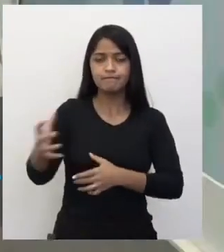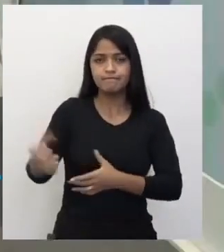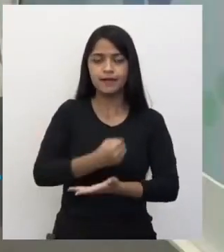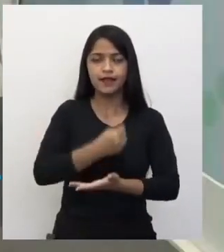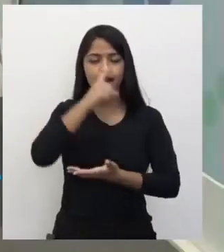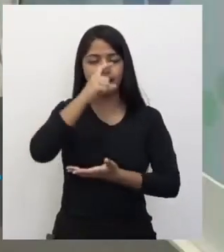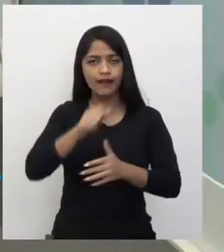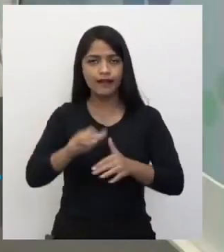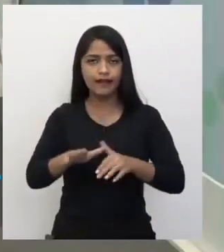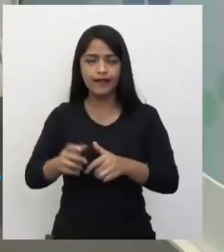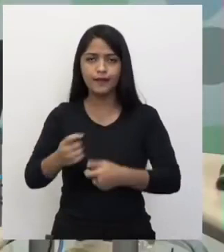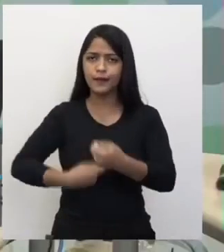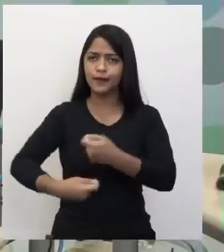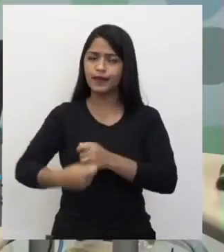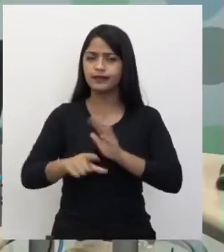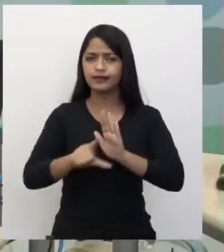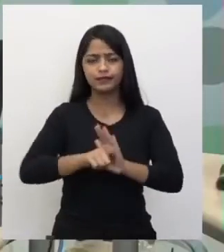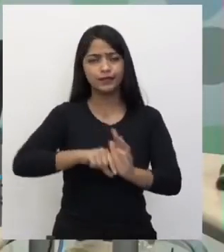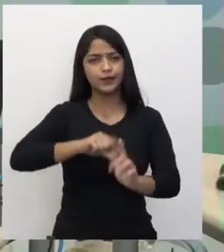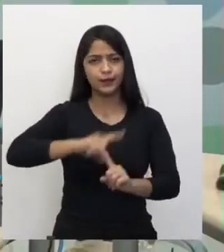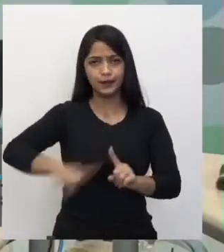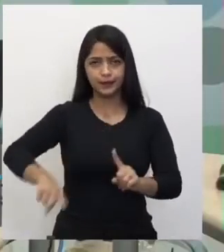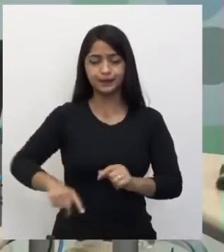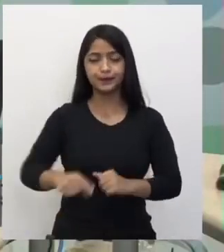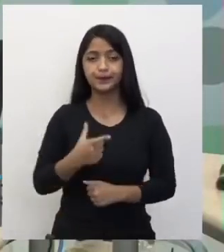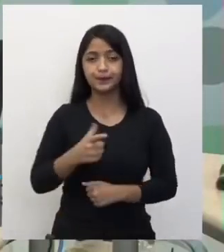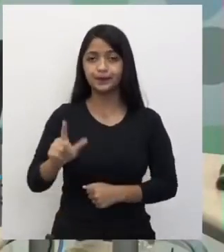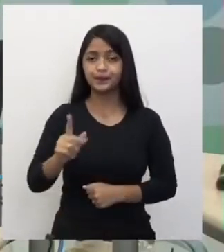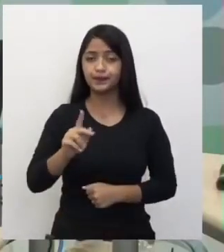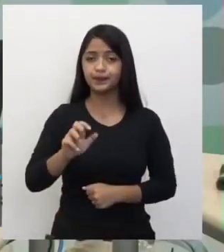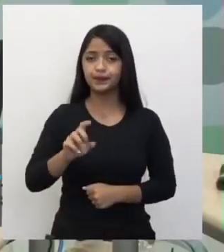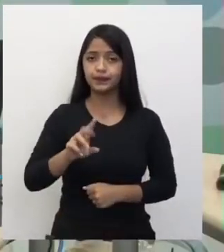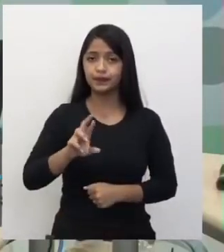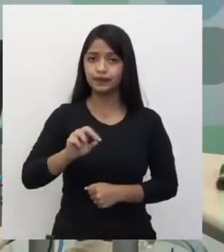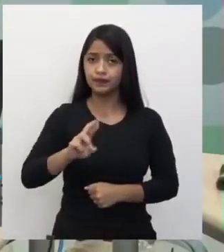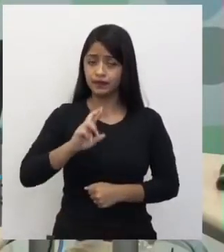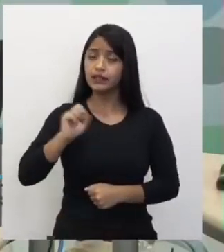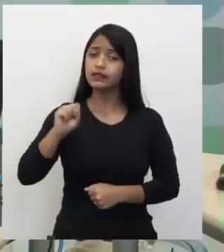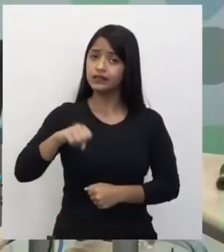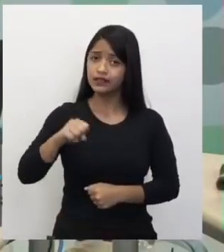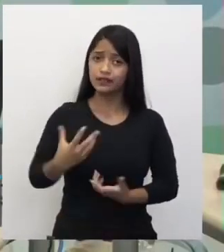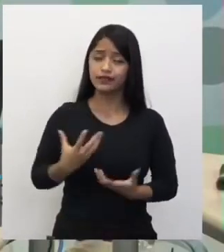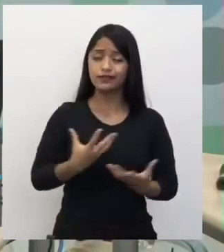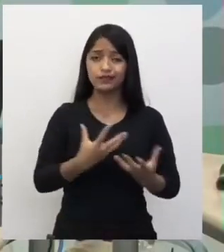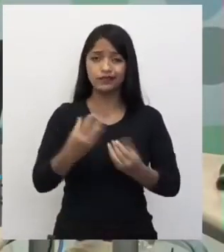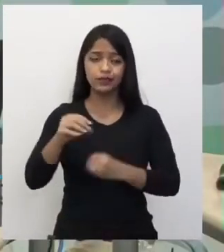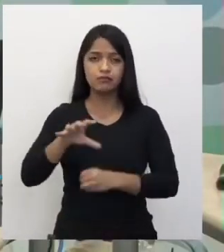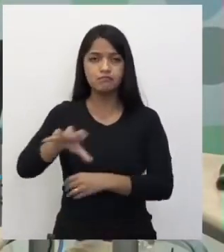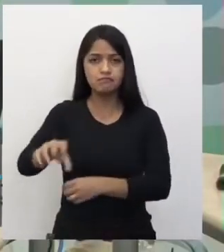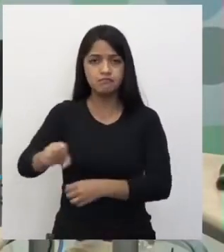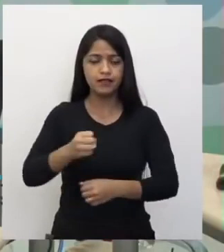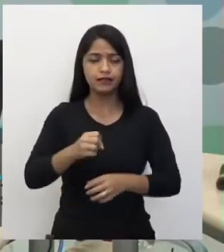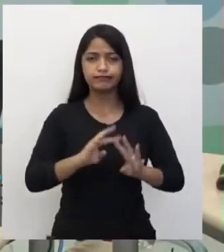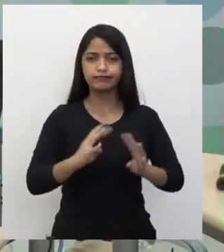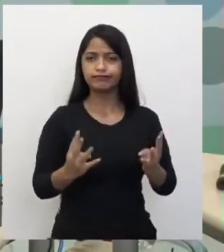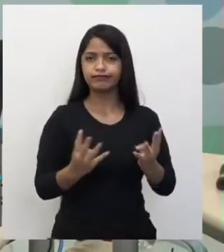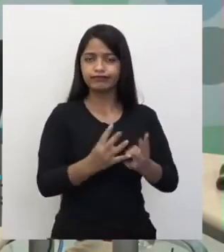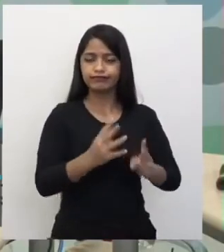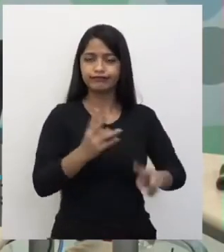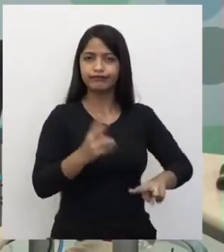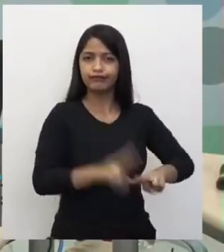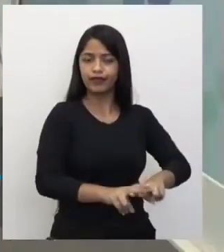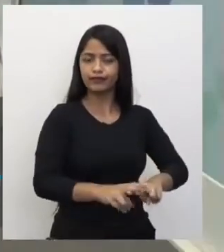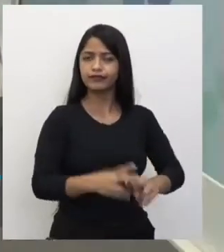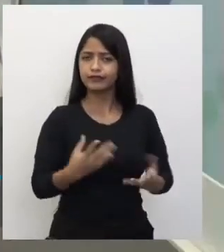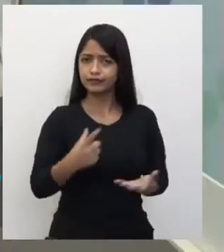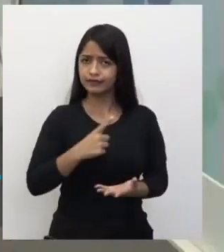consegui. Sim, pois o Pedro colocou sim, pois criam muito em cativeiros. Então ele subentendeu também. Sim,